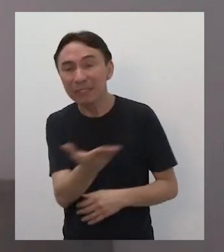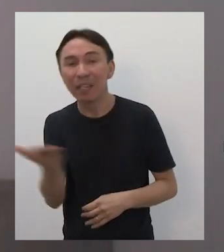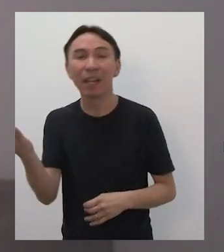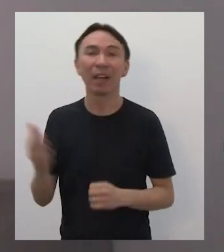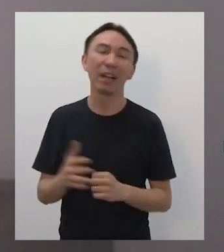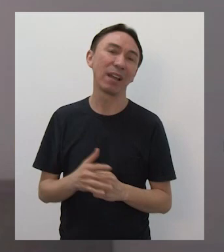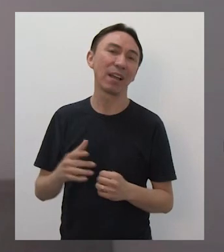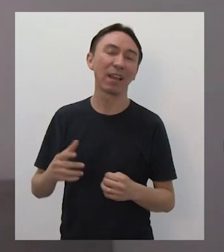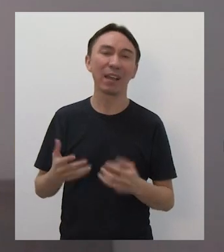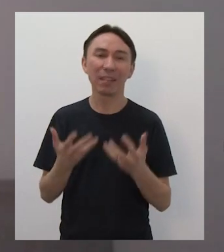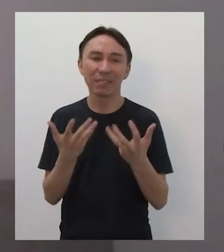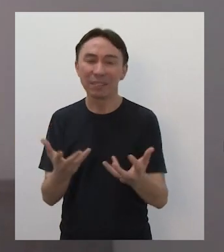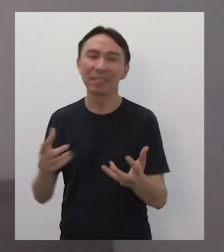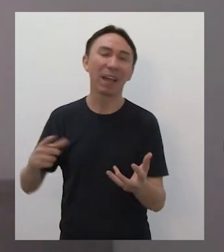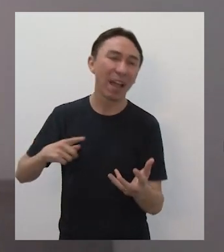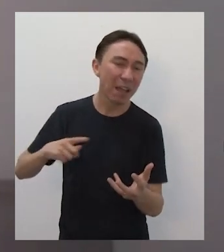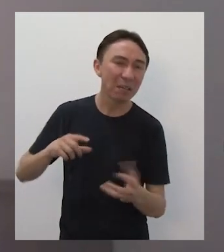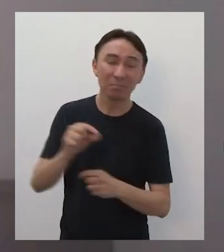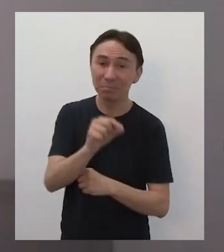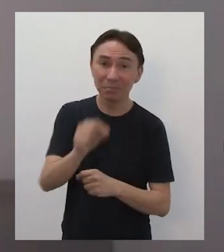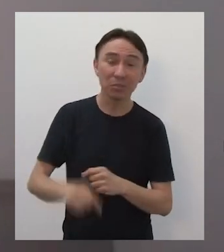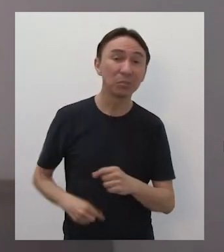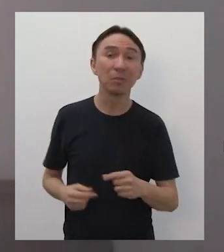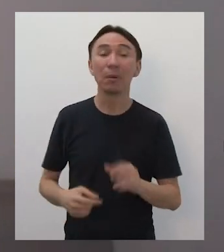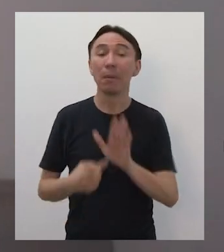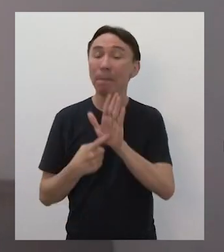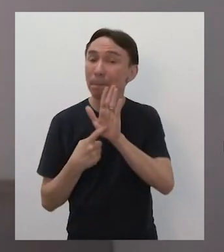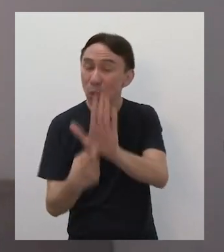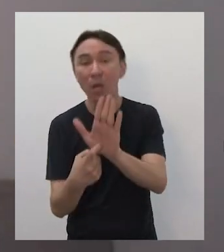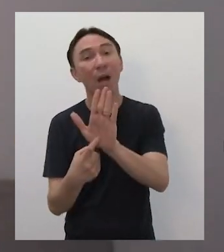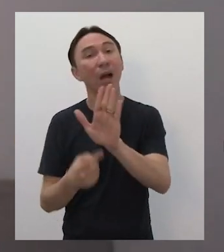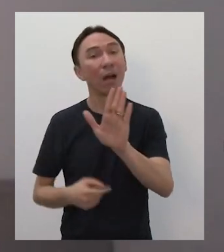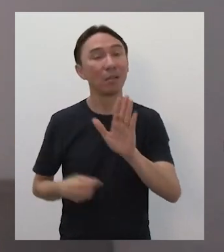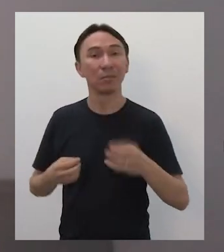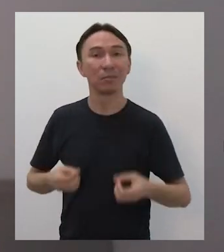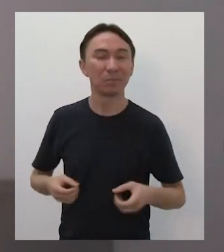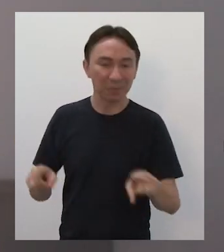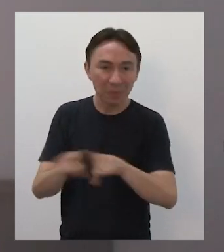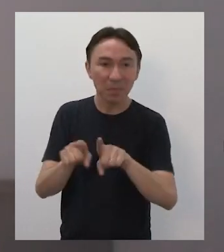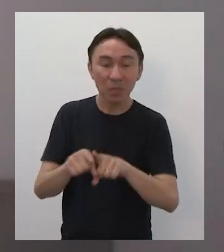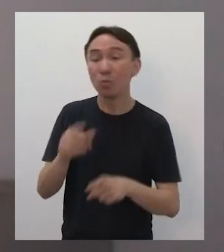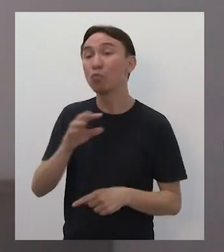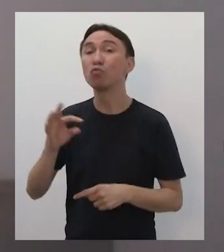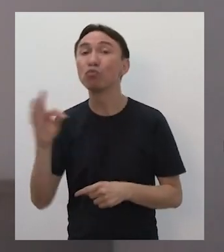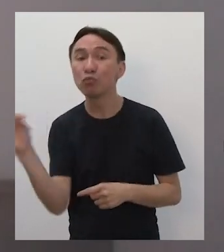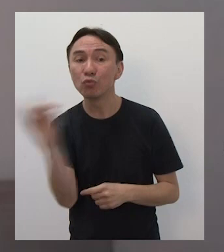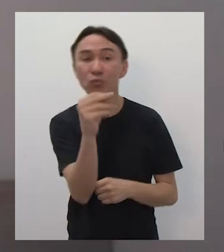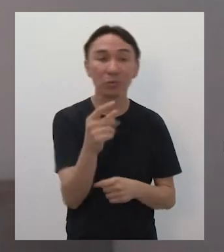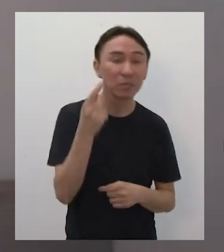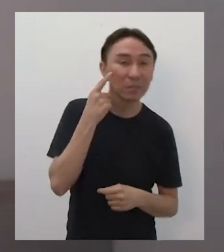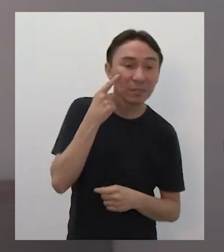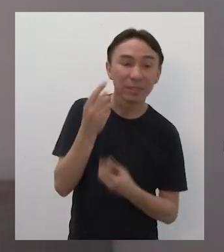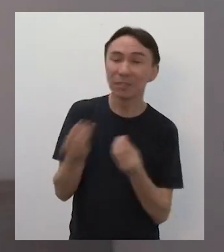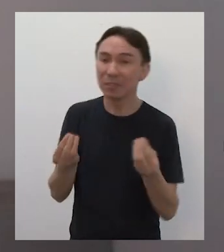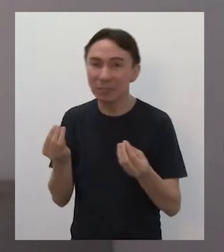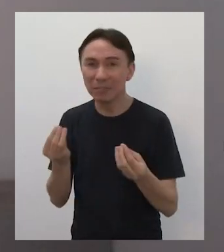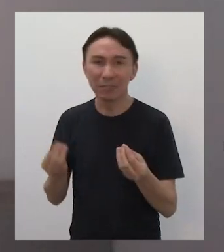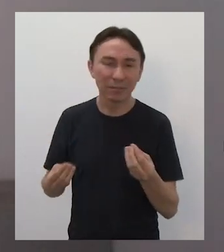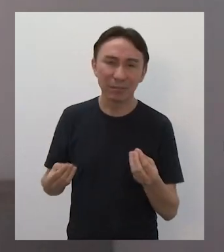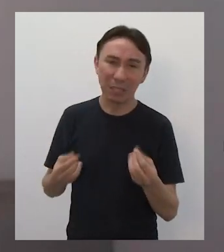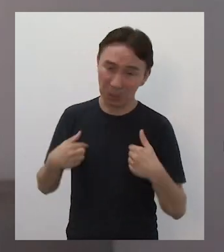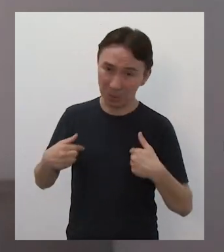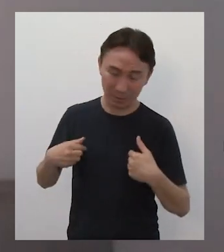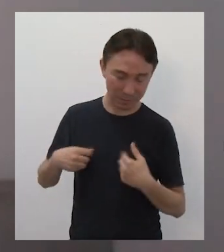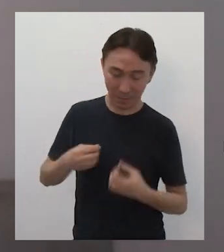de manifestação, mas você também desperta no outro. E eu imagino que para escrever uma poesia, eu não consigo, tá, gente?